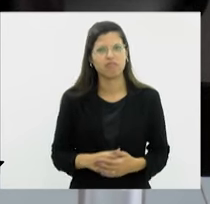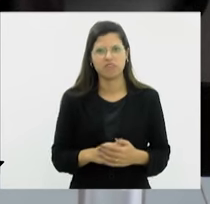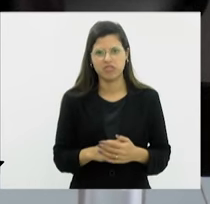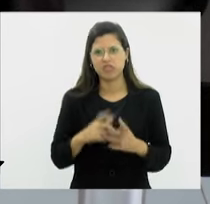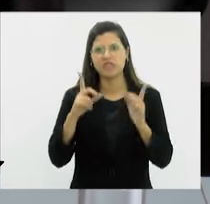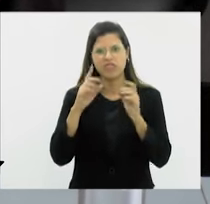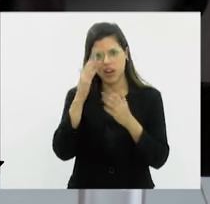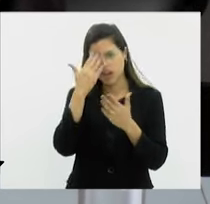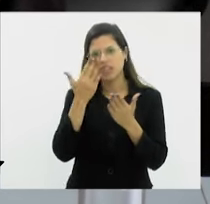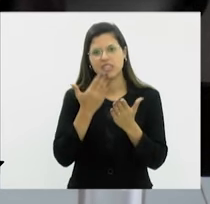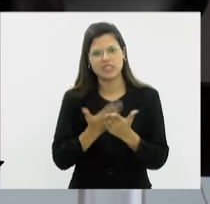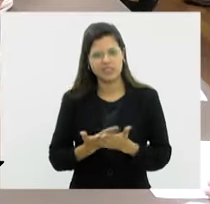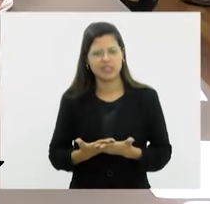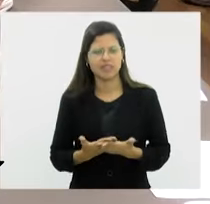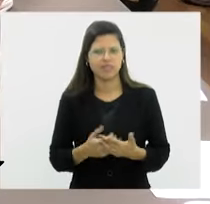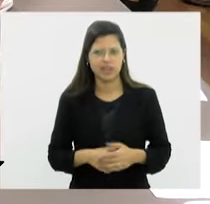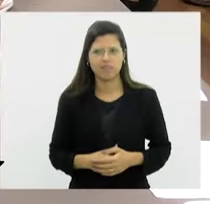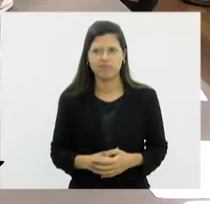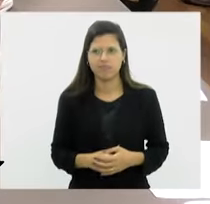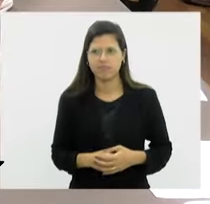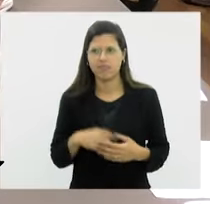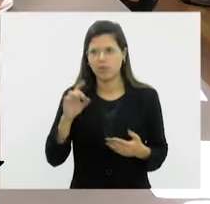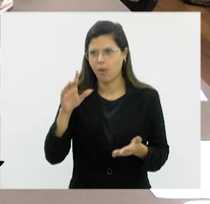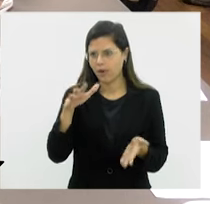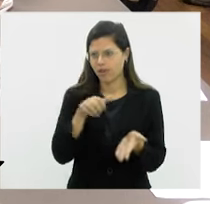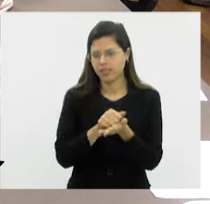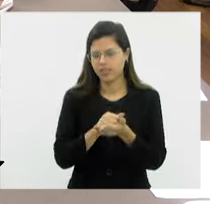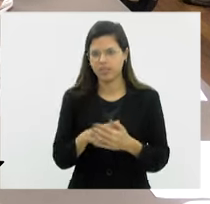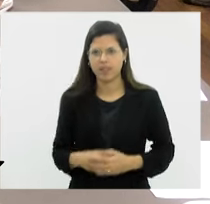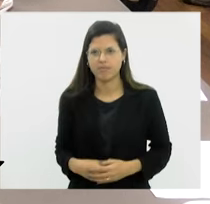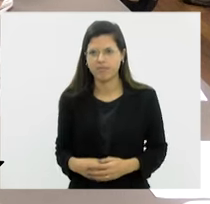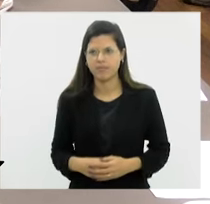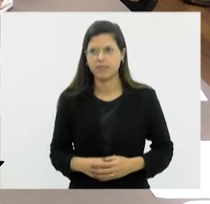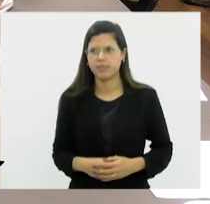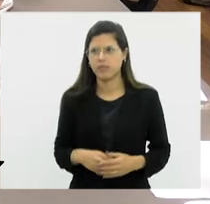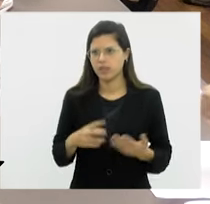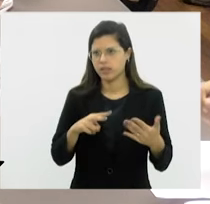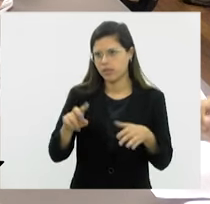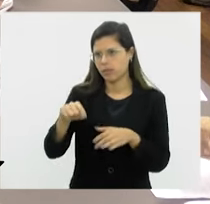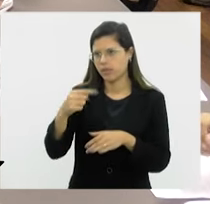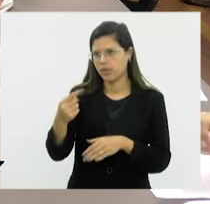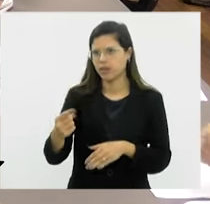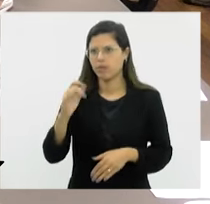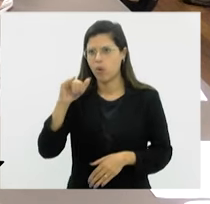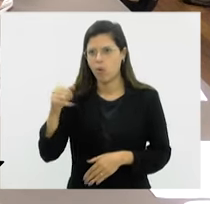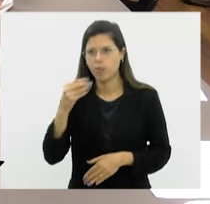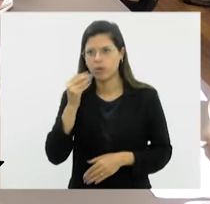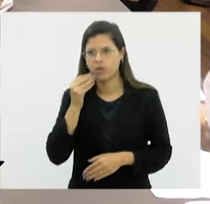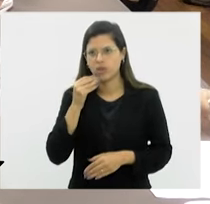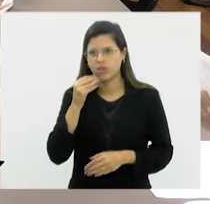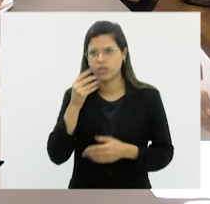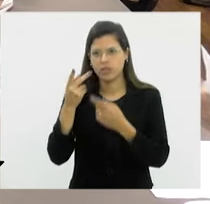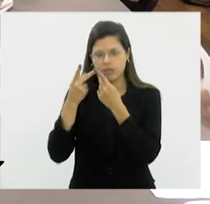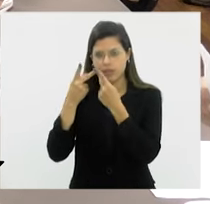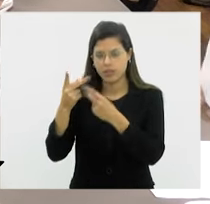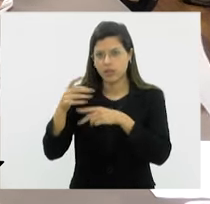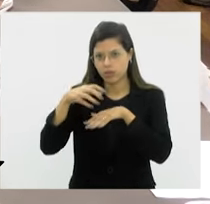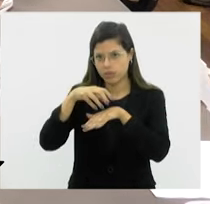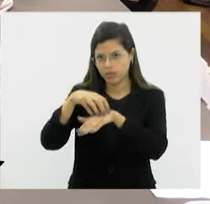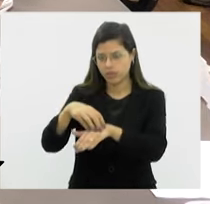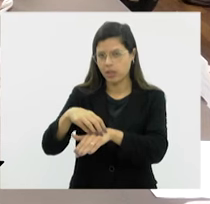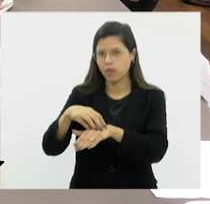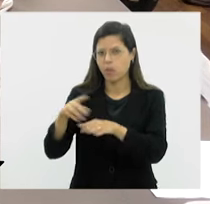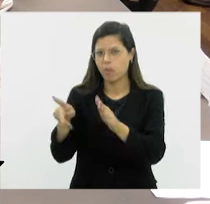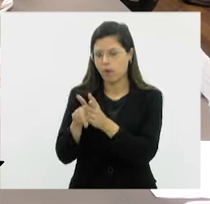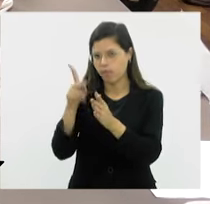É inacreditável. Só para fazer o registro. Semana que vem eu vou ter a oportunidade de visitar o Centro Paralímpico de São Paulo,